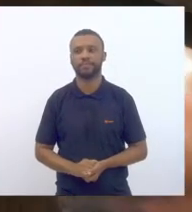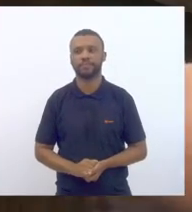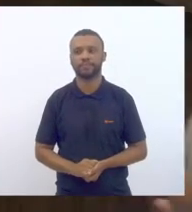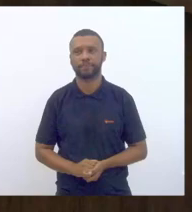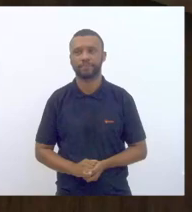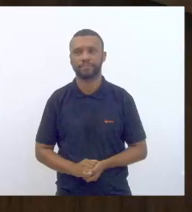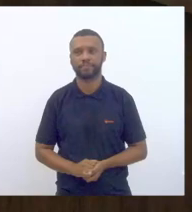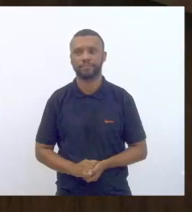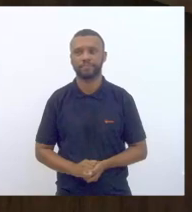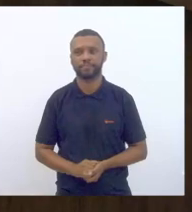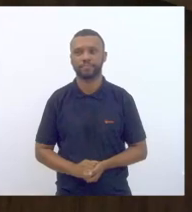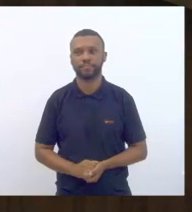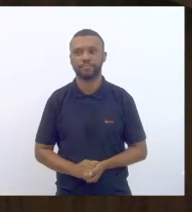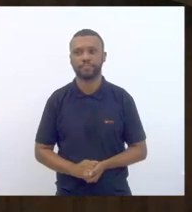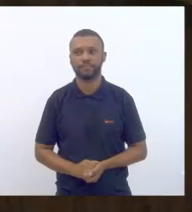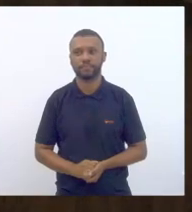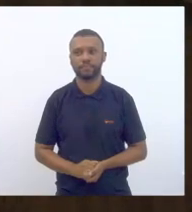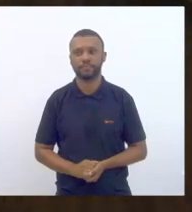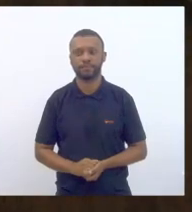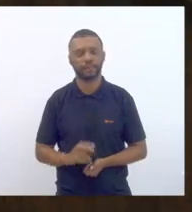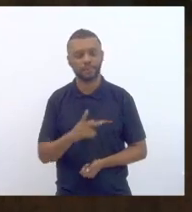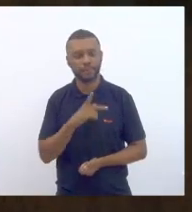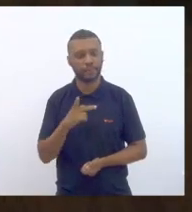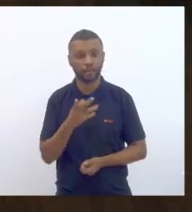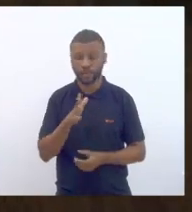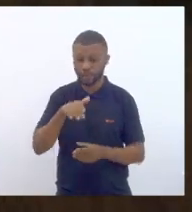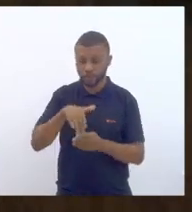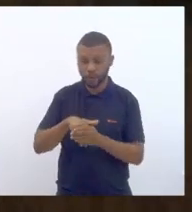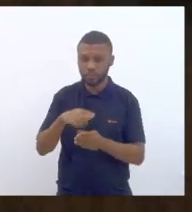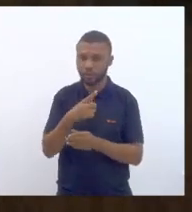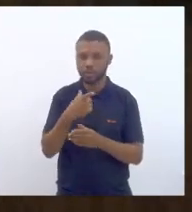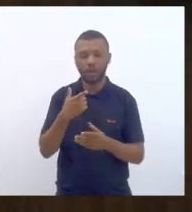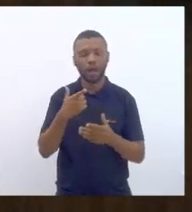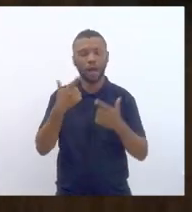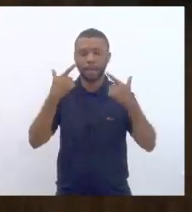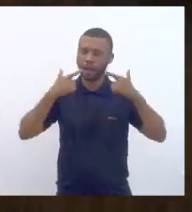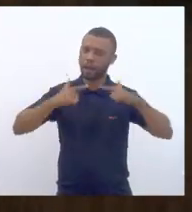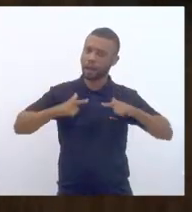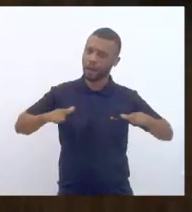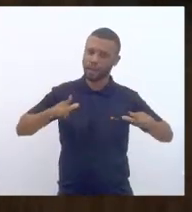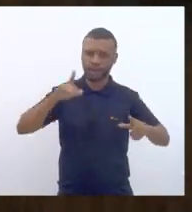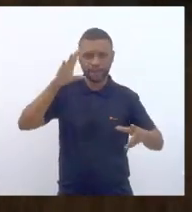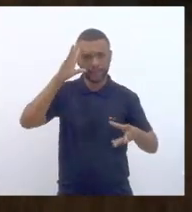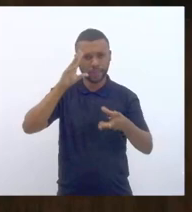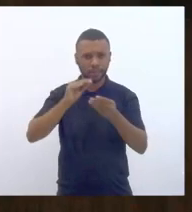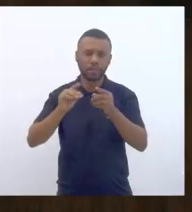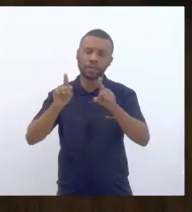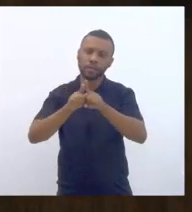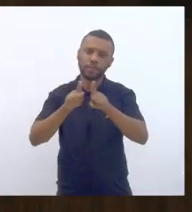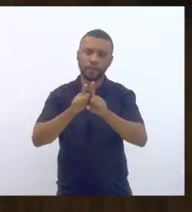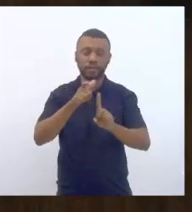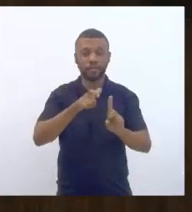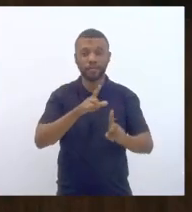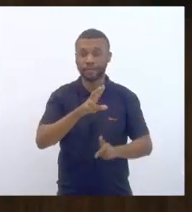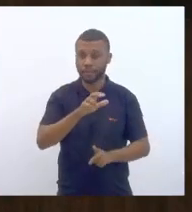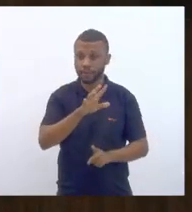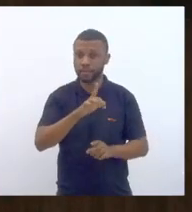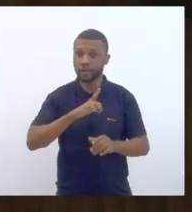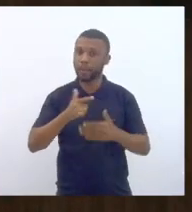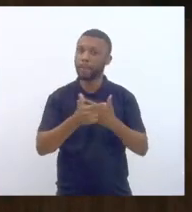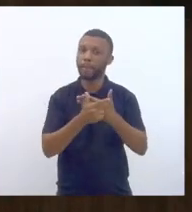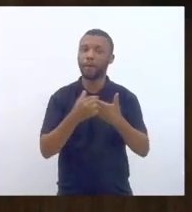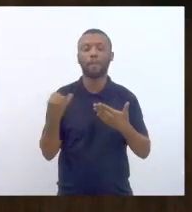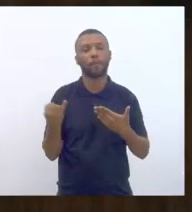Senhor presidente, nosso voto é abstenção, entendendo também que o senhor Vicente cumpre um papel